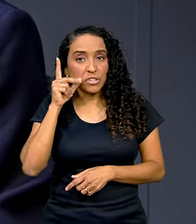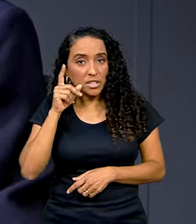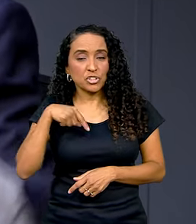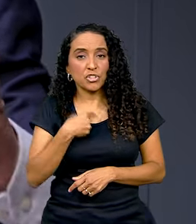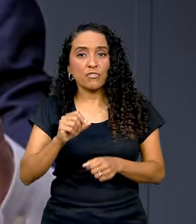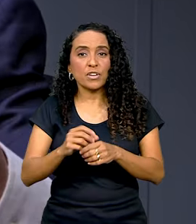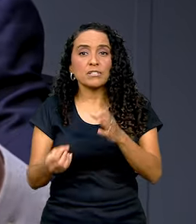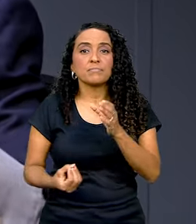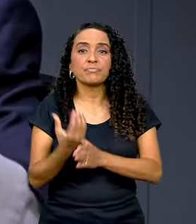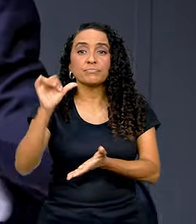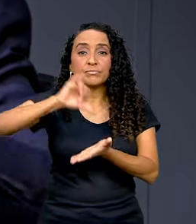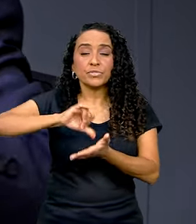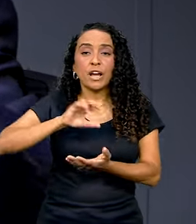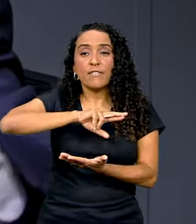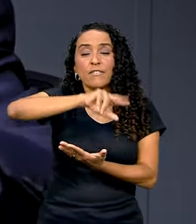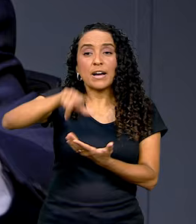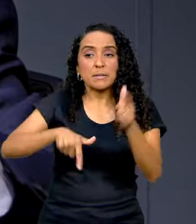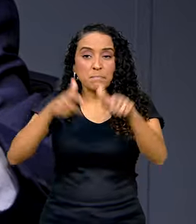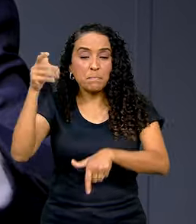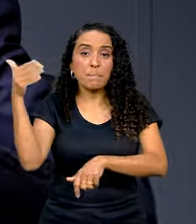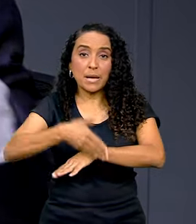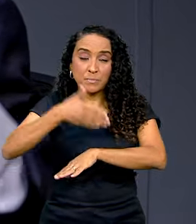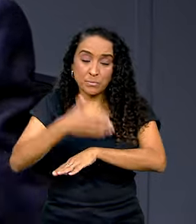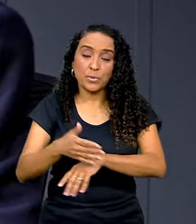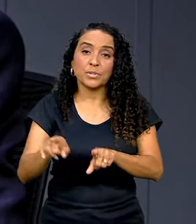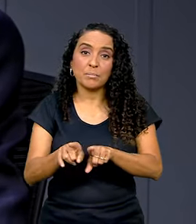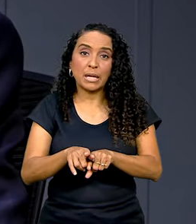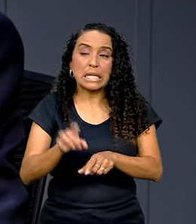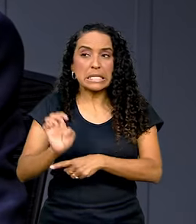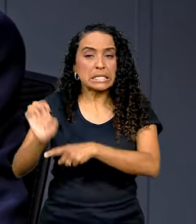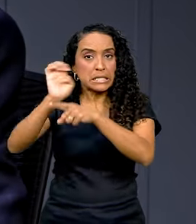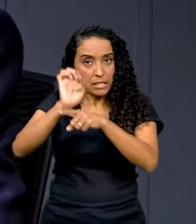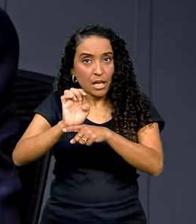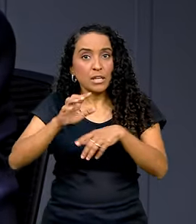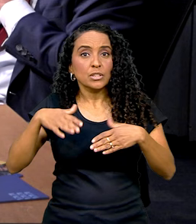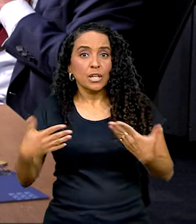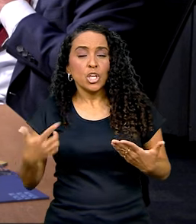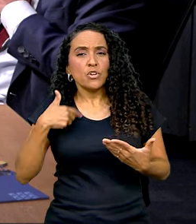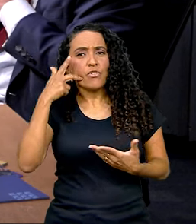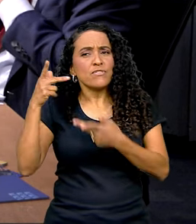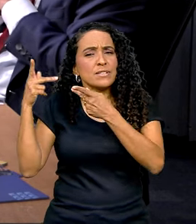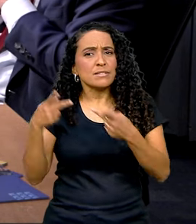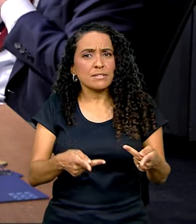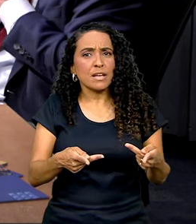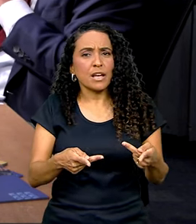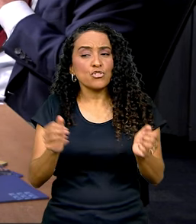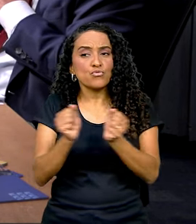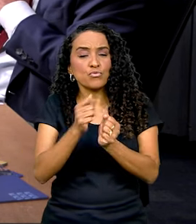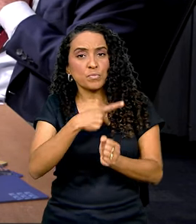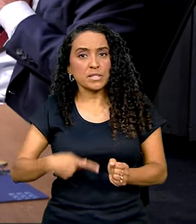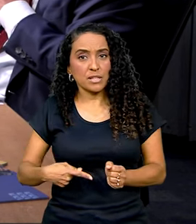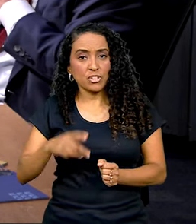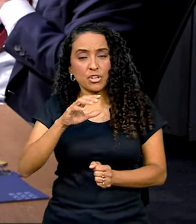nós fizemos um piloto e vários participaram em várias eh vários estados e eu fui visitar